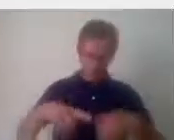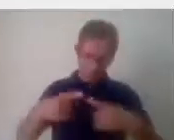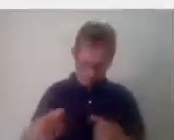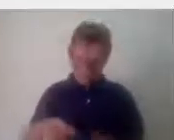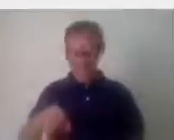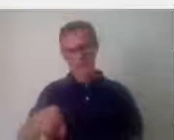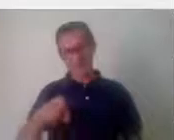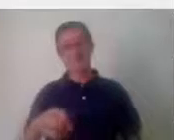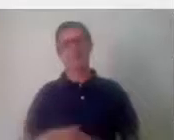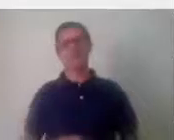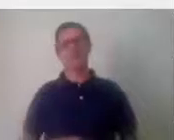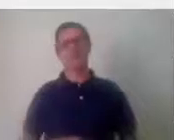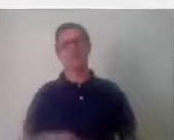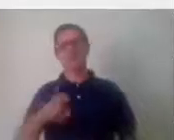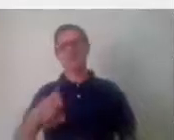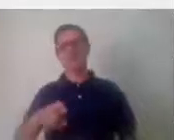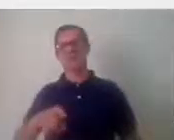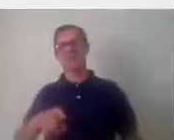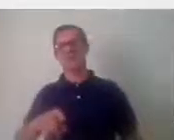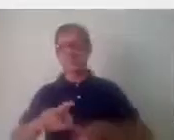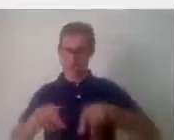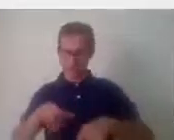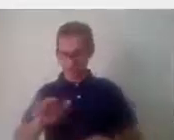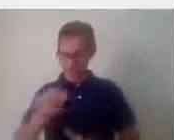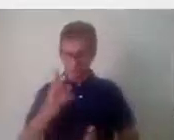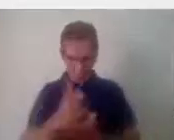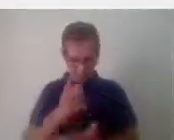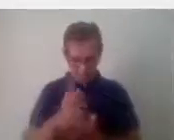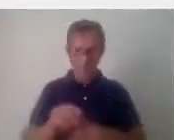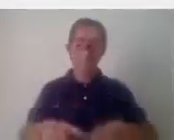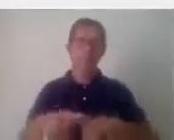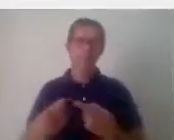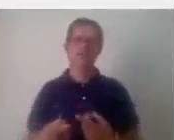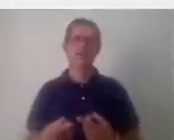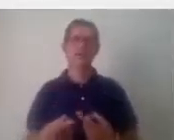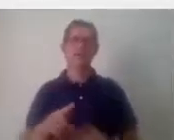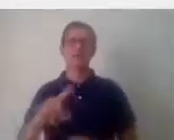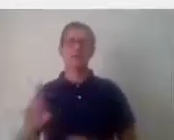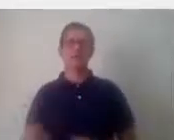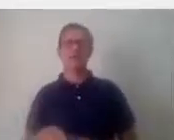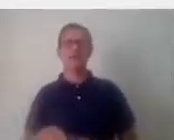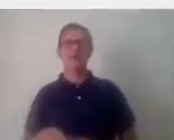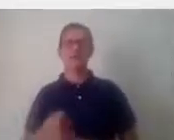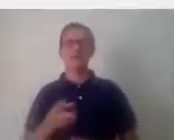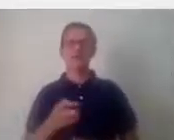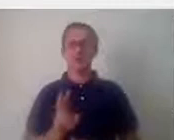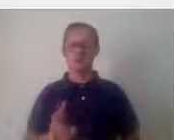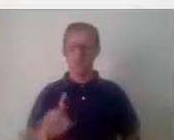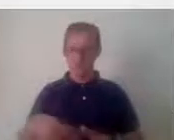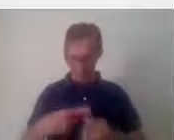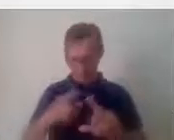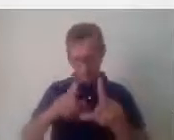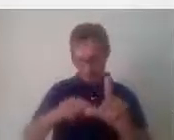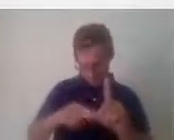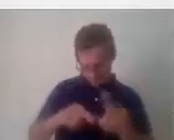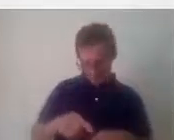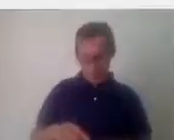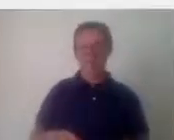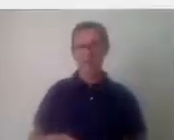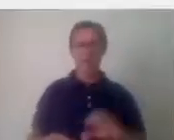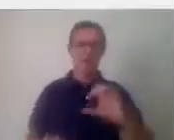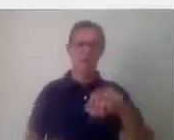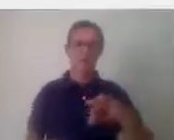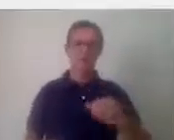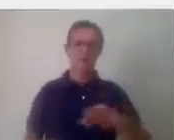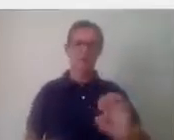relação a x, x varia, y é constante. Integral de constante vezes a letra é a